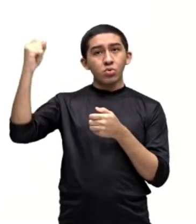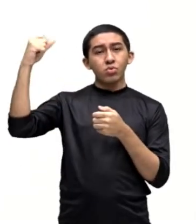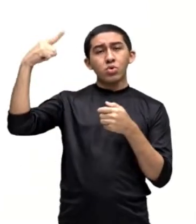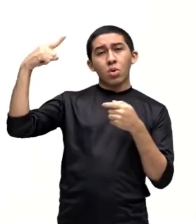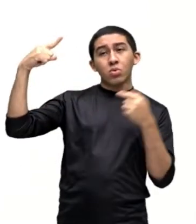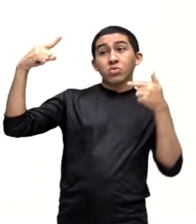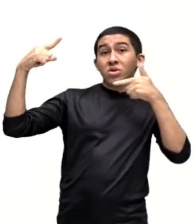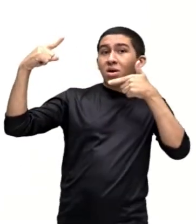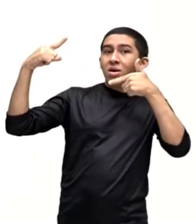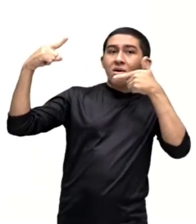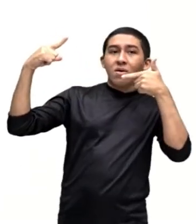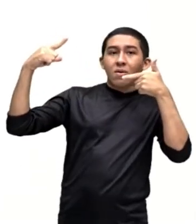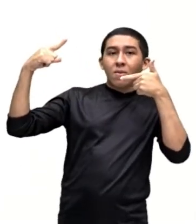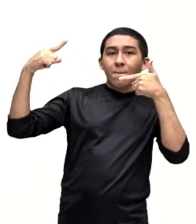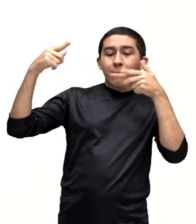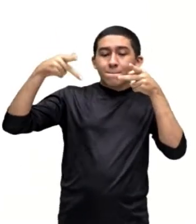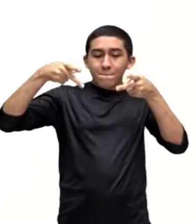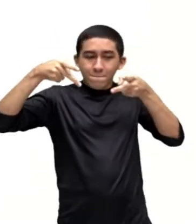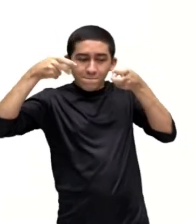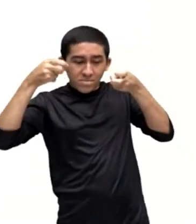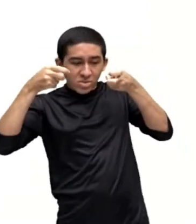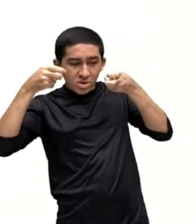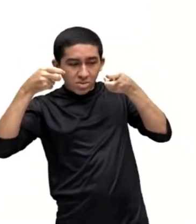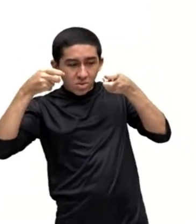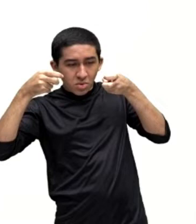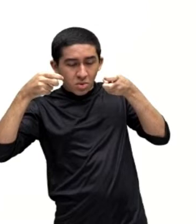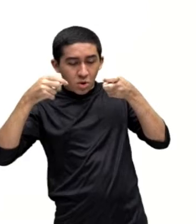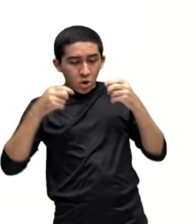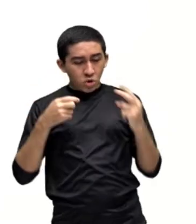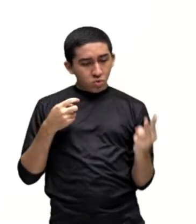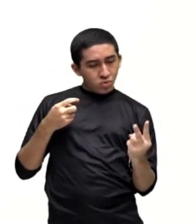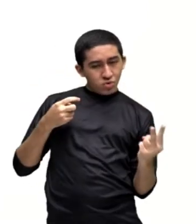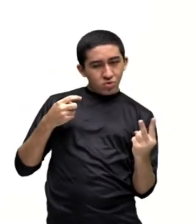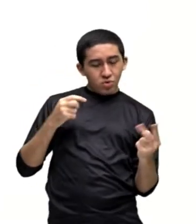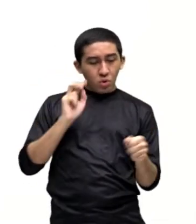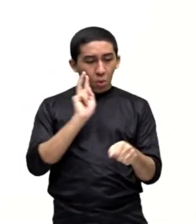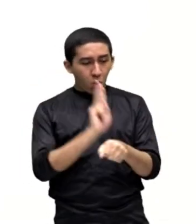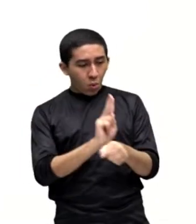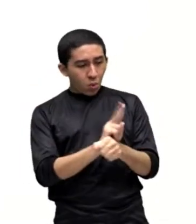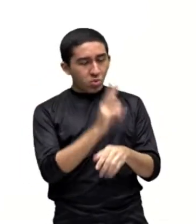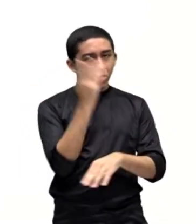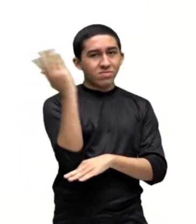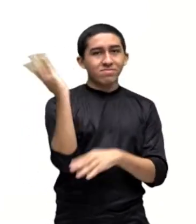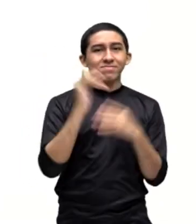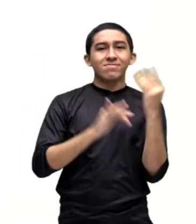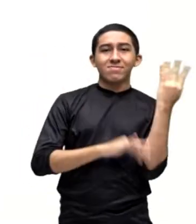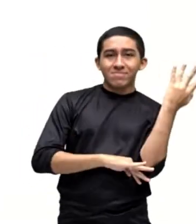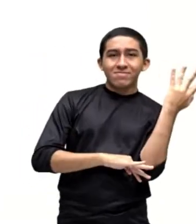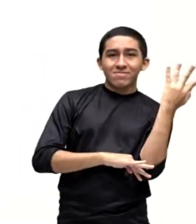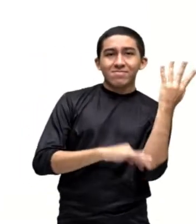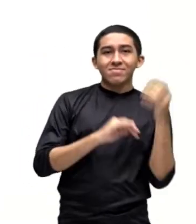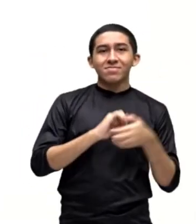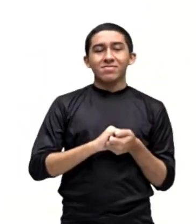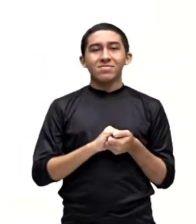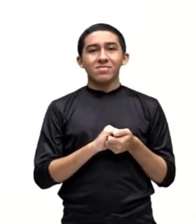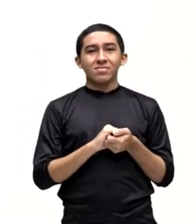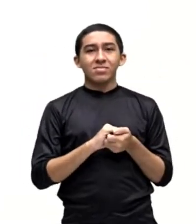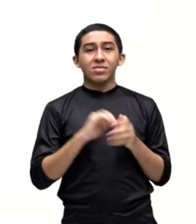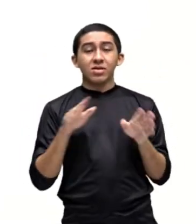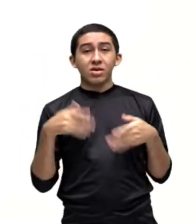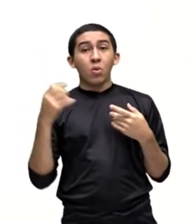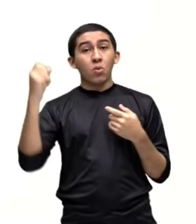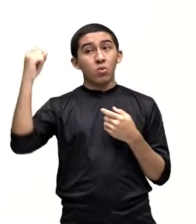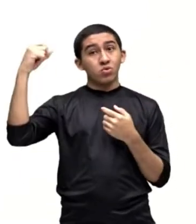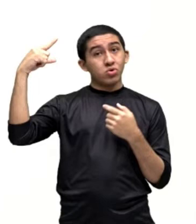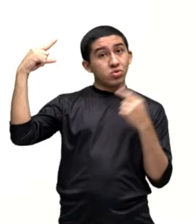quando percebeu que o cultivo do amor entre o casal estampava-se no cuidado da natureza. Então, olhem aqui, a gente tem o elemento do